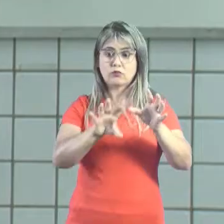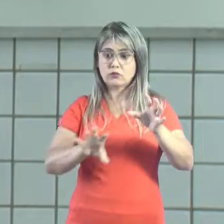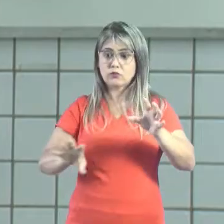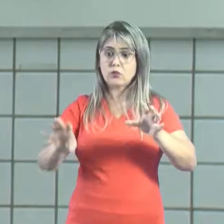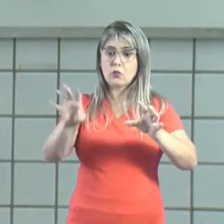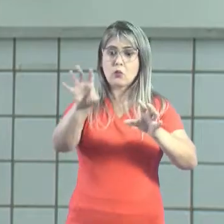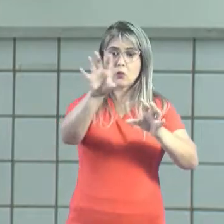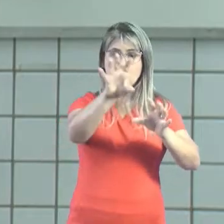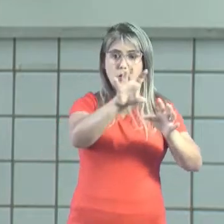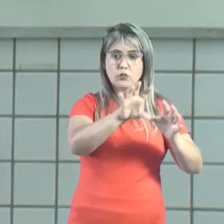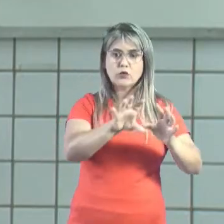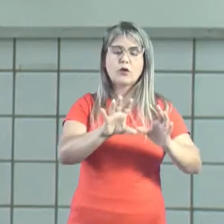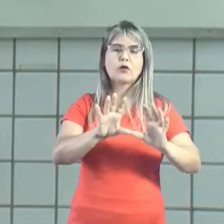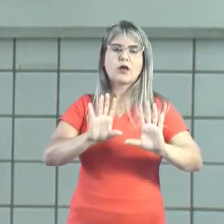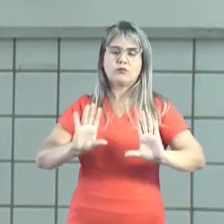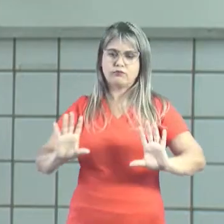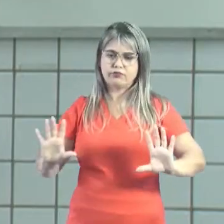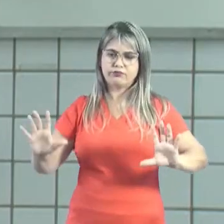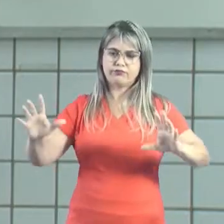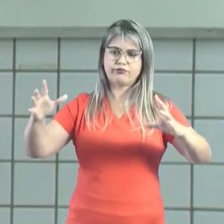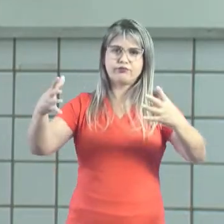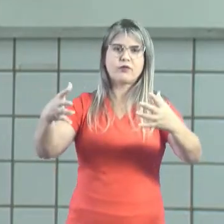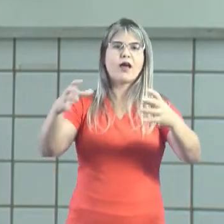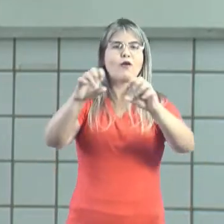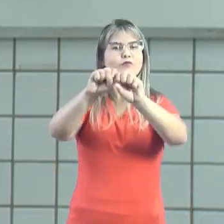um sistema,